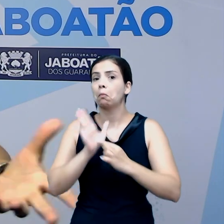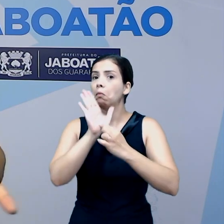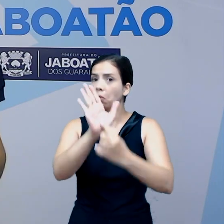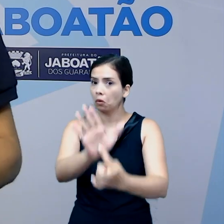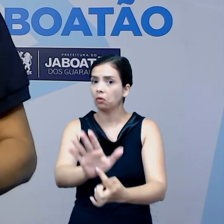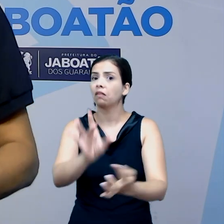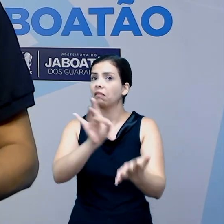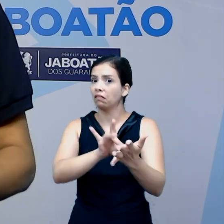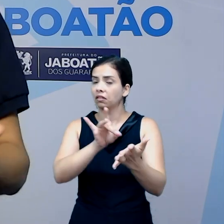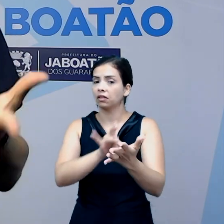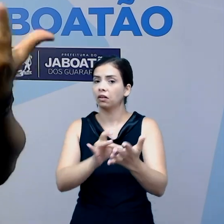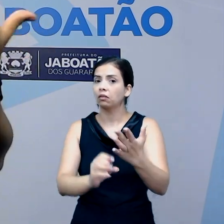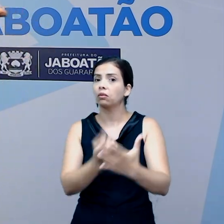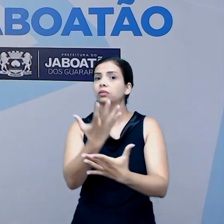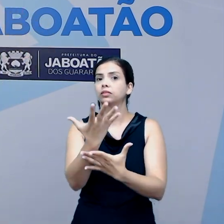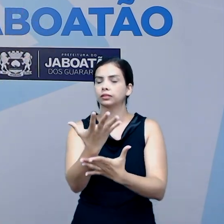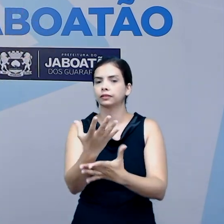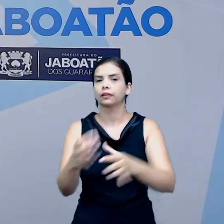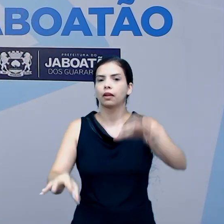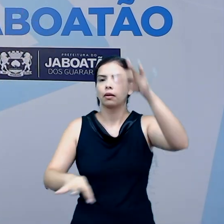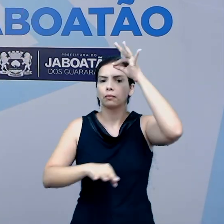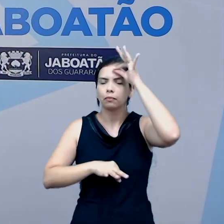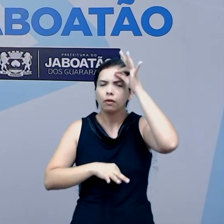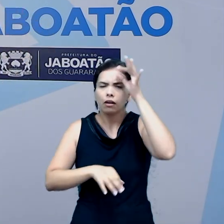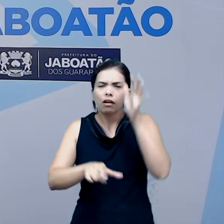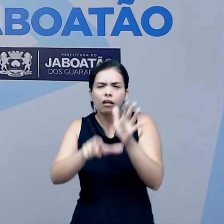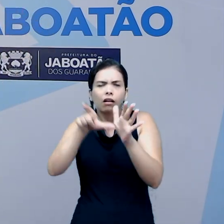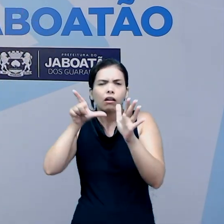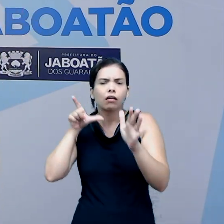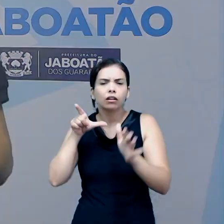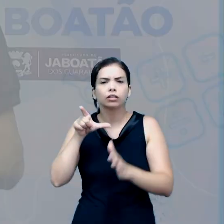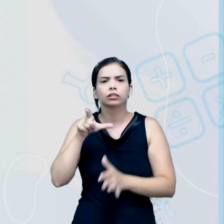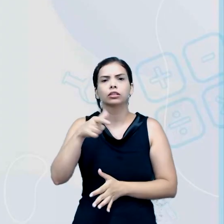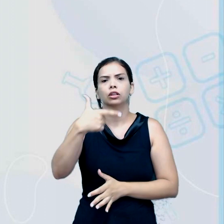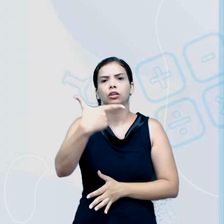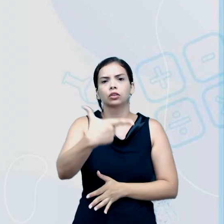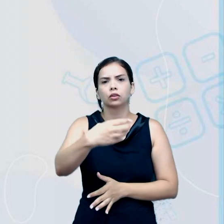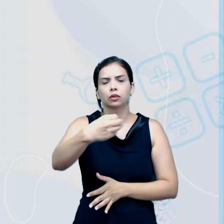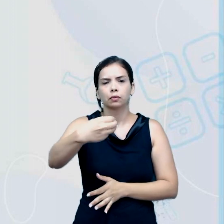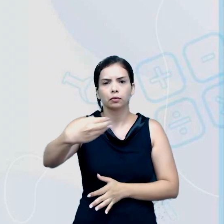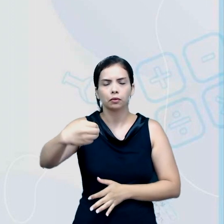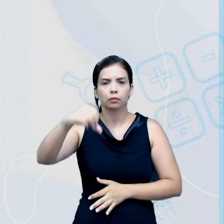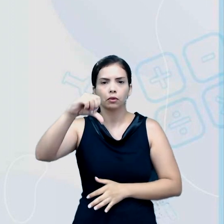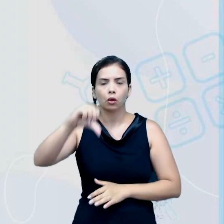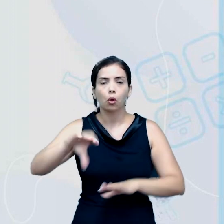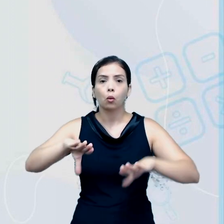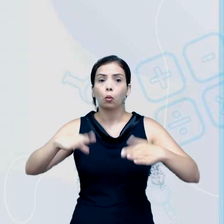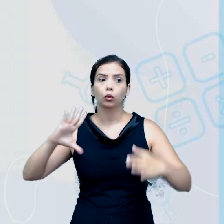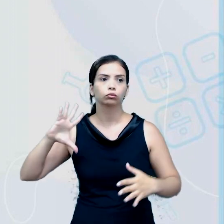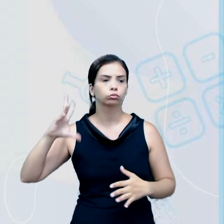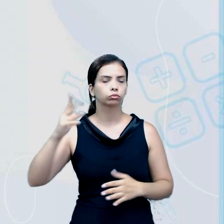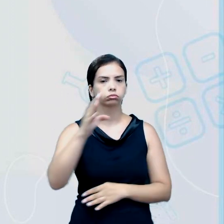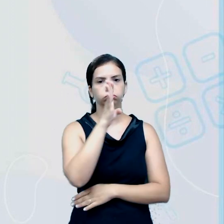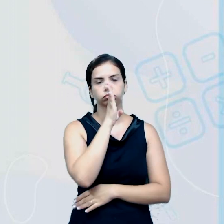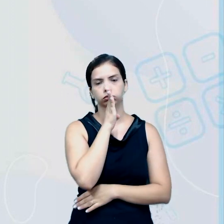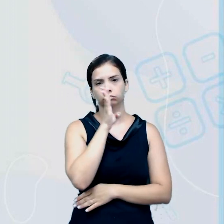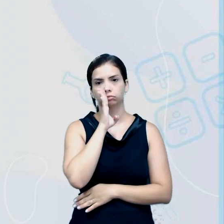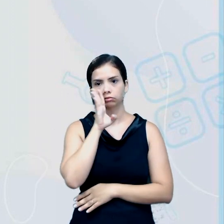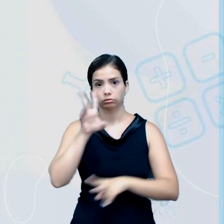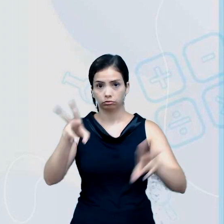essa outra performance aqui um pouquinho anterior 2009 que só nasce quando todos calam e